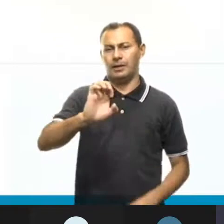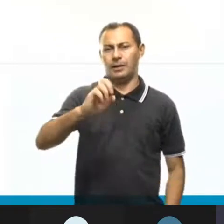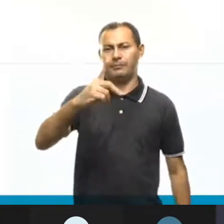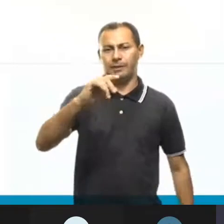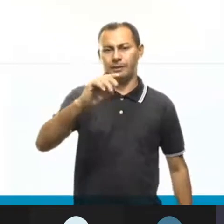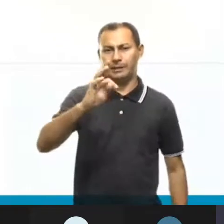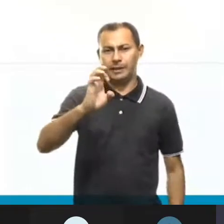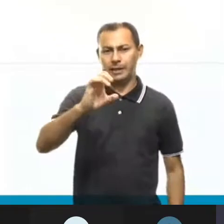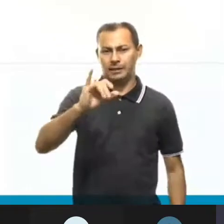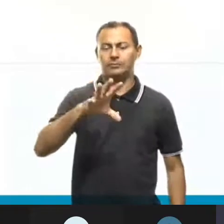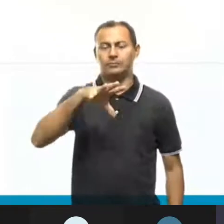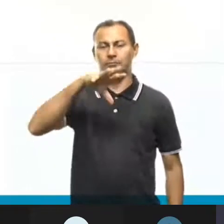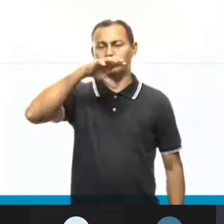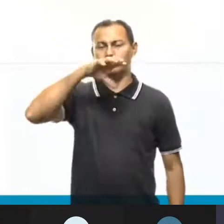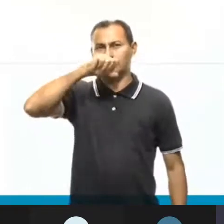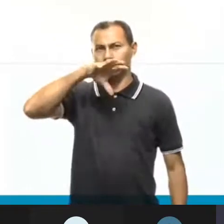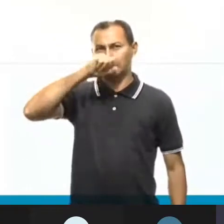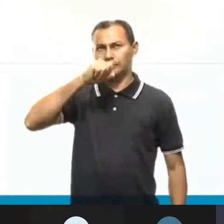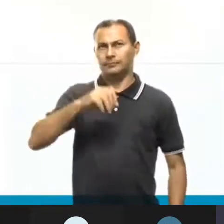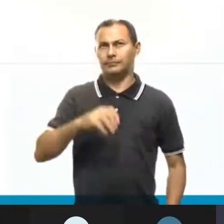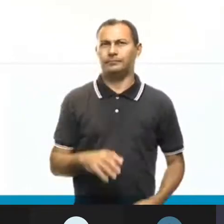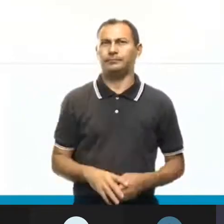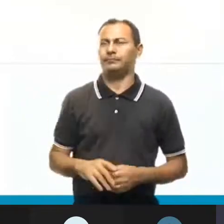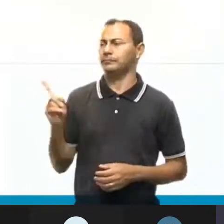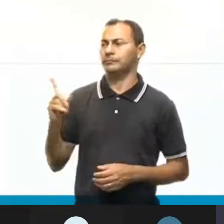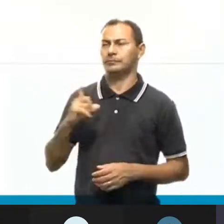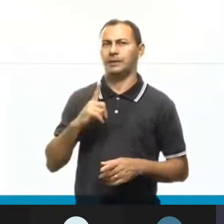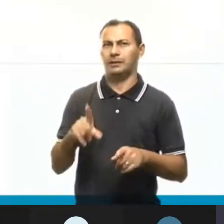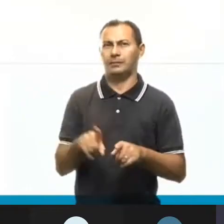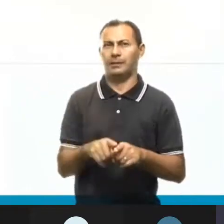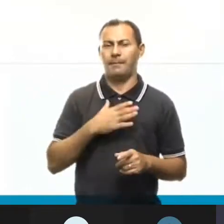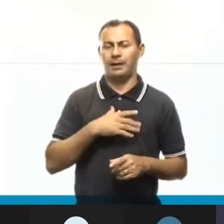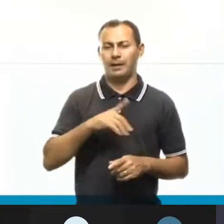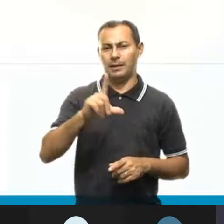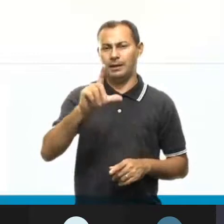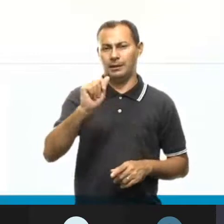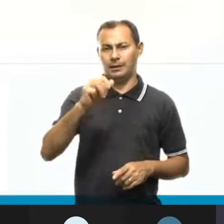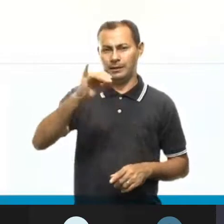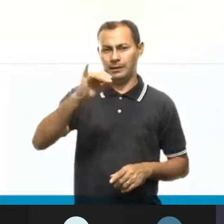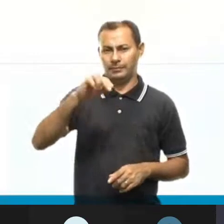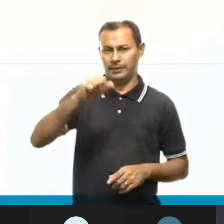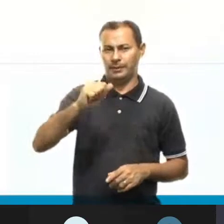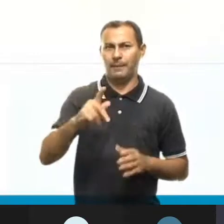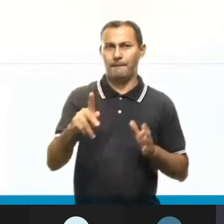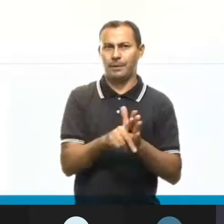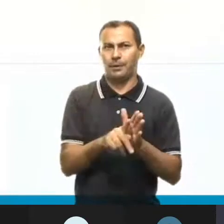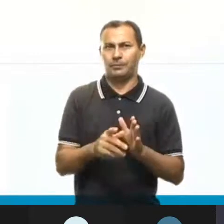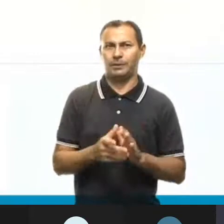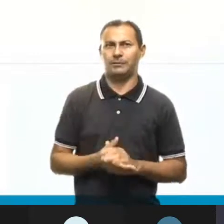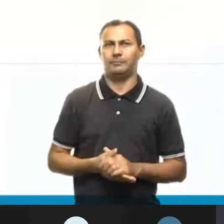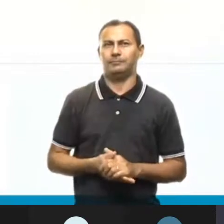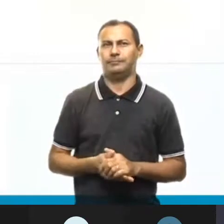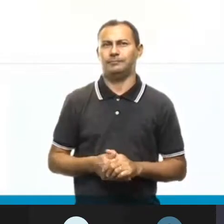epitélio respiratório. E aqui eu tenho a minha lâmina própria,